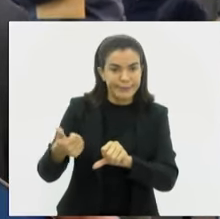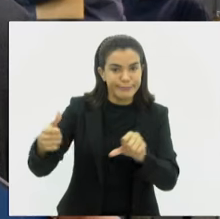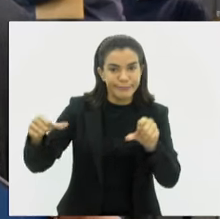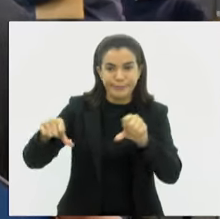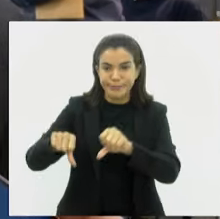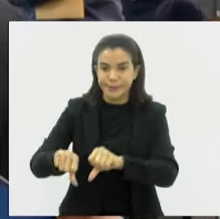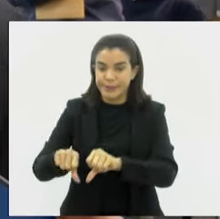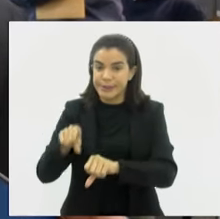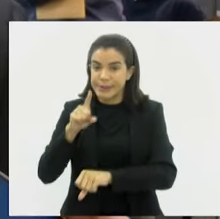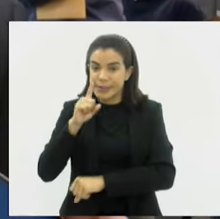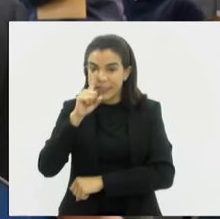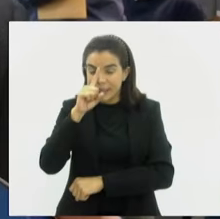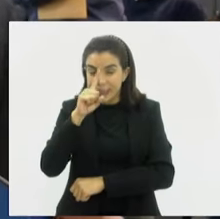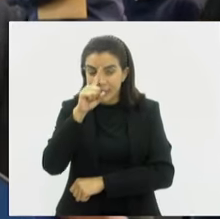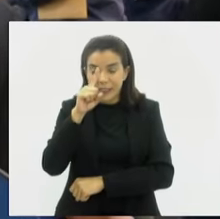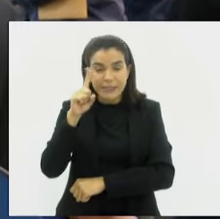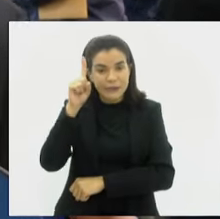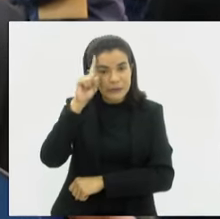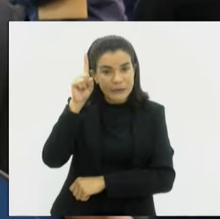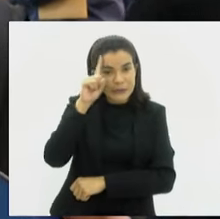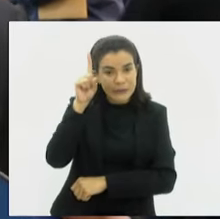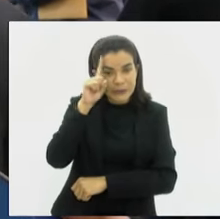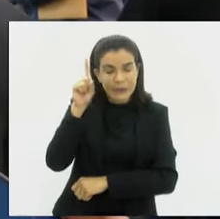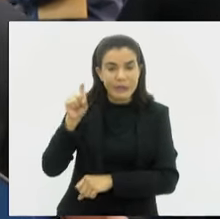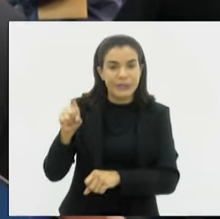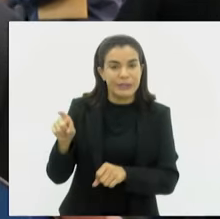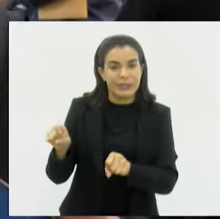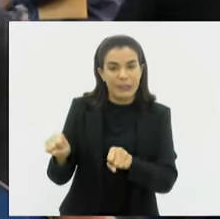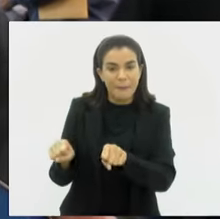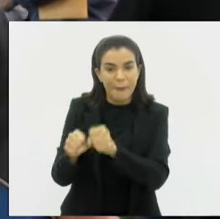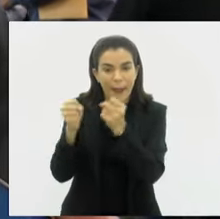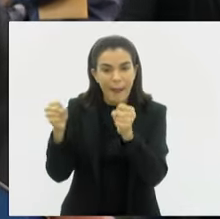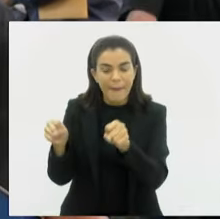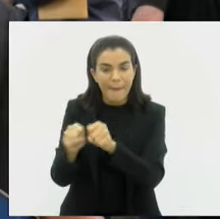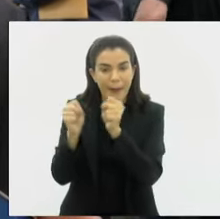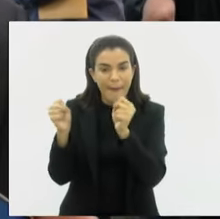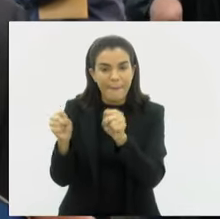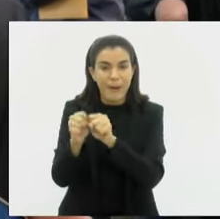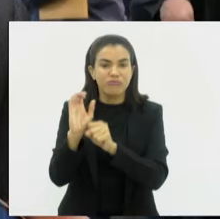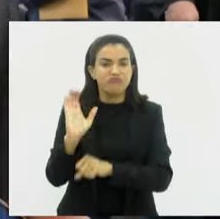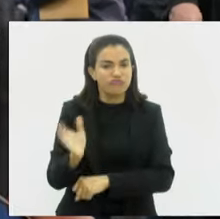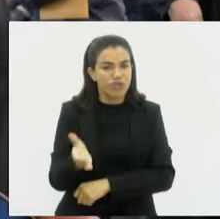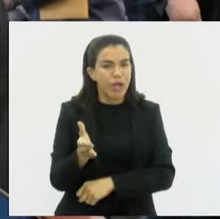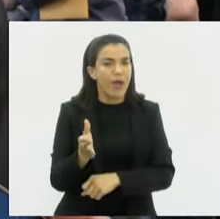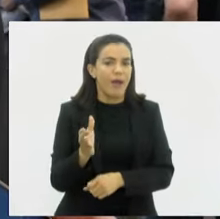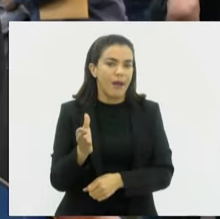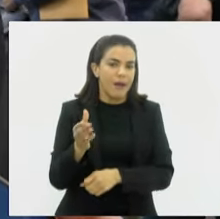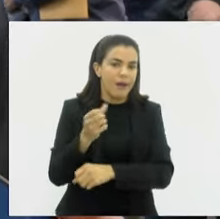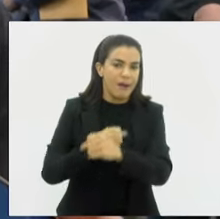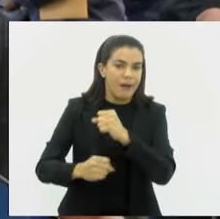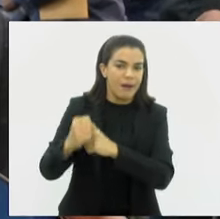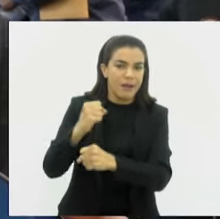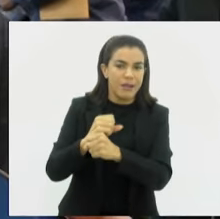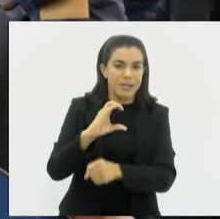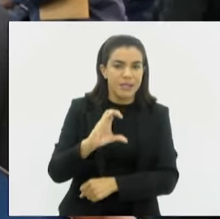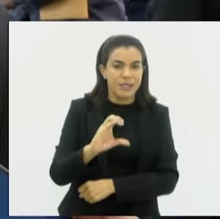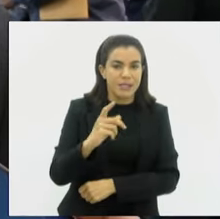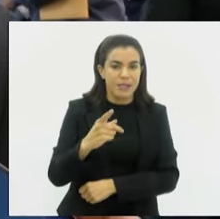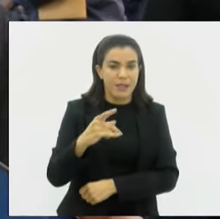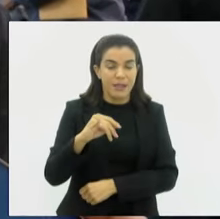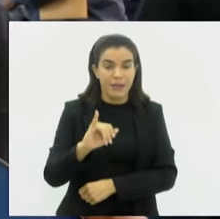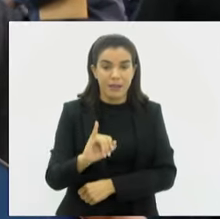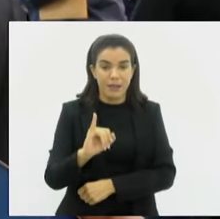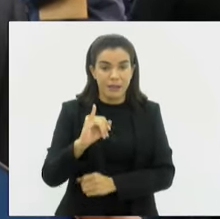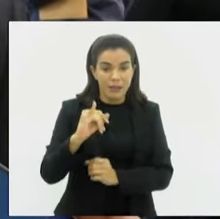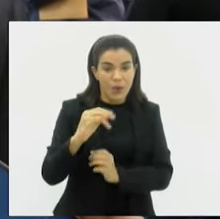Tem risco de acidente. Já tivemos uma CPI aqui. diagnóstico na